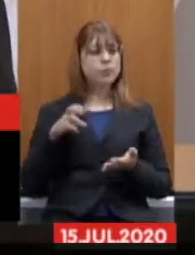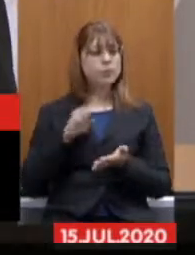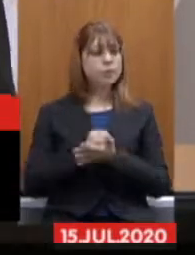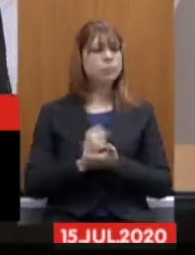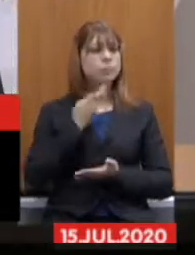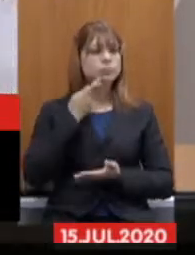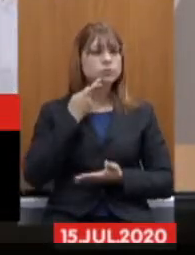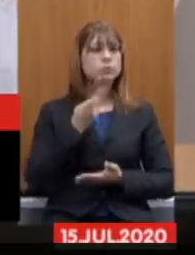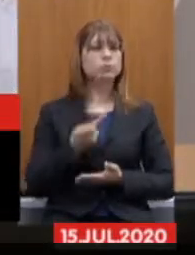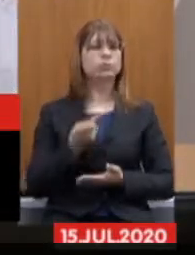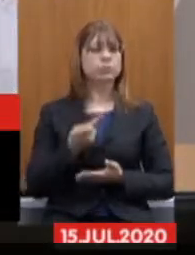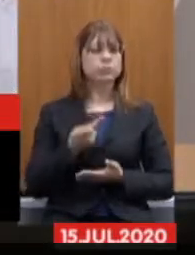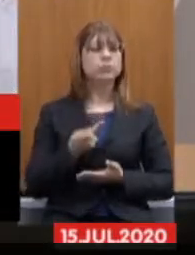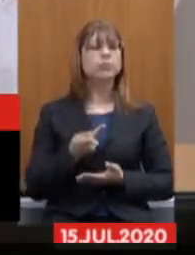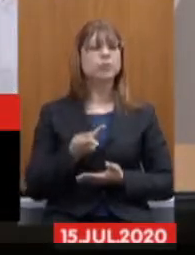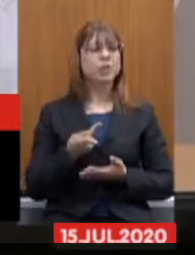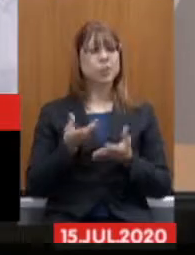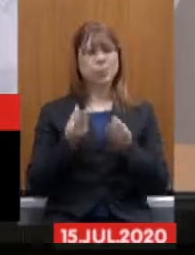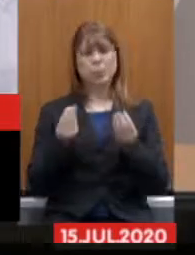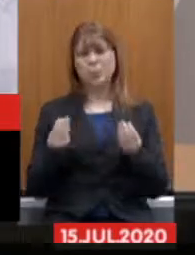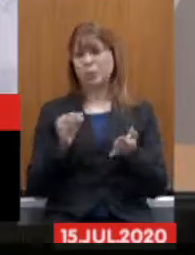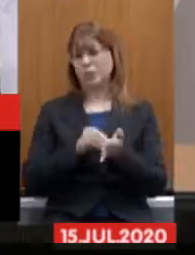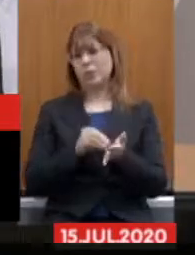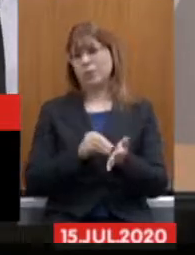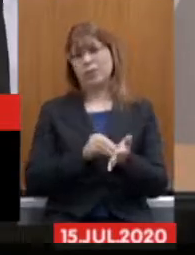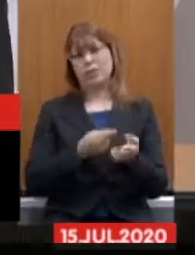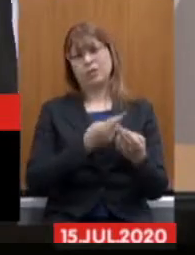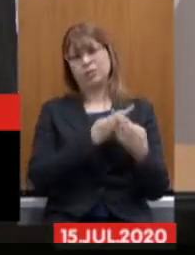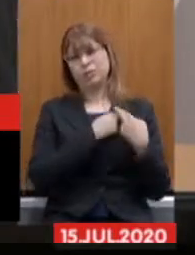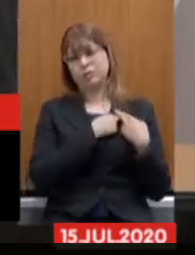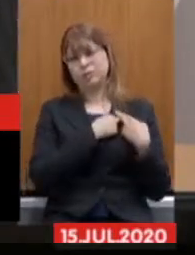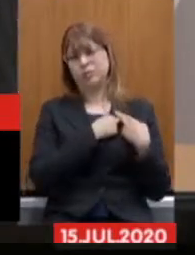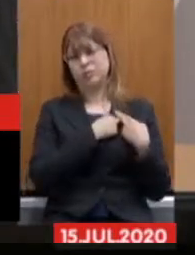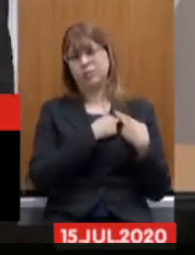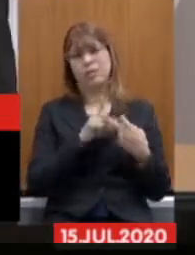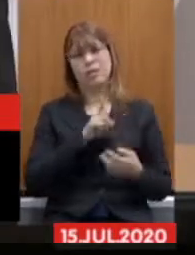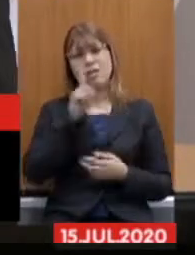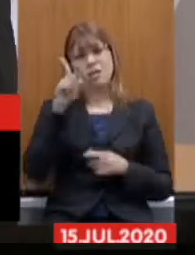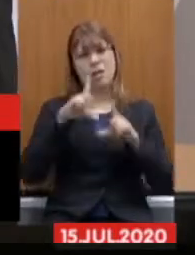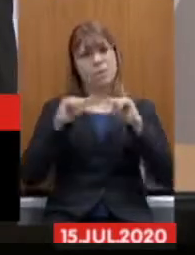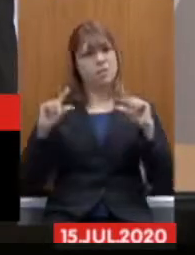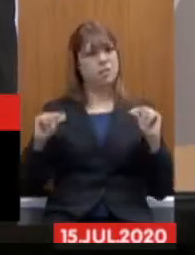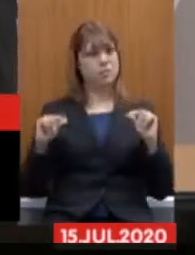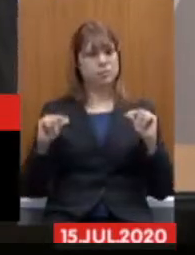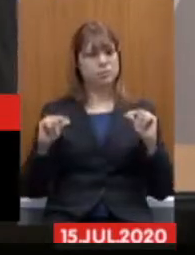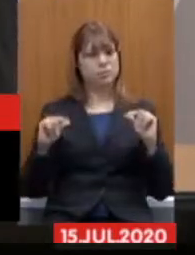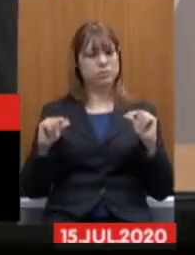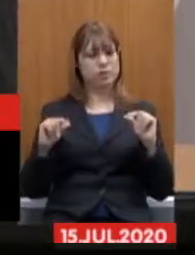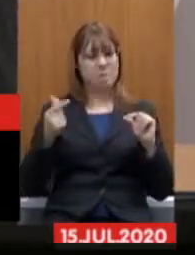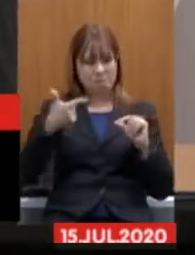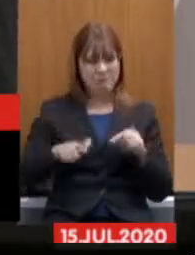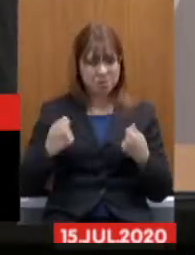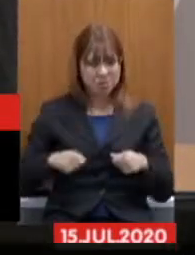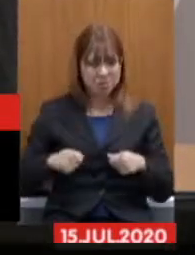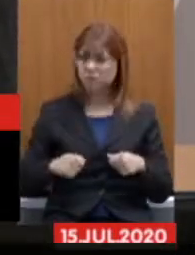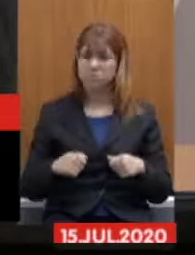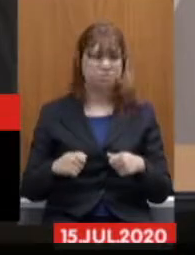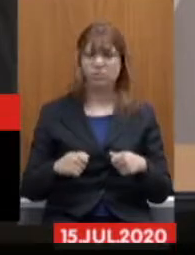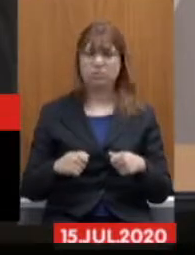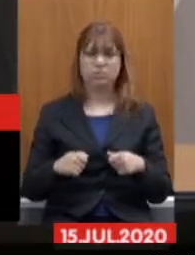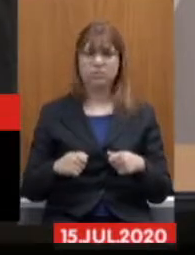que nós já temos muito e responsabilidade e sensibilidade em brasília não precisamos ter mais